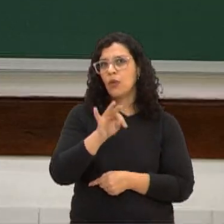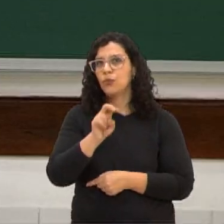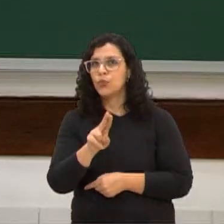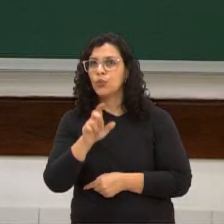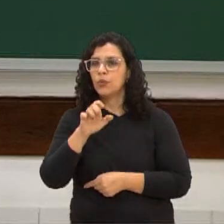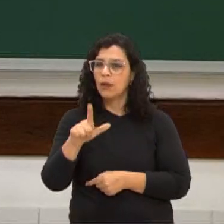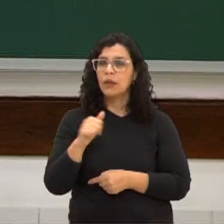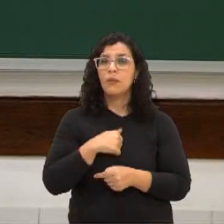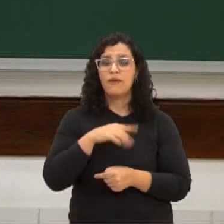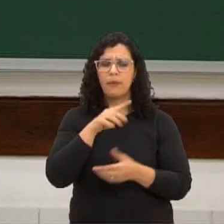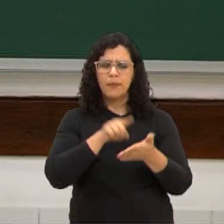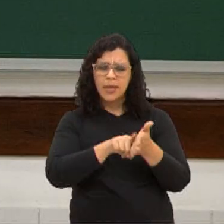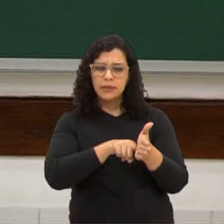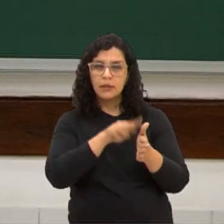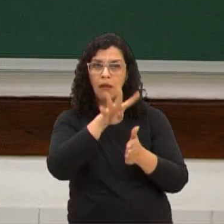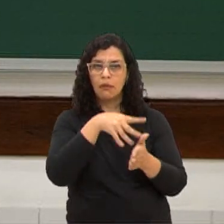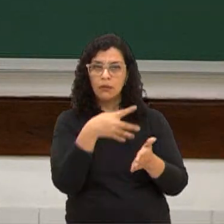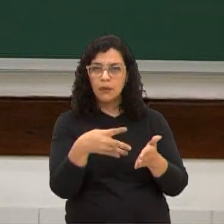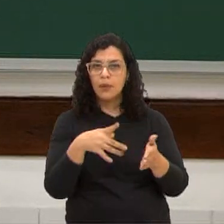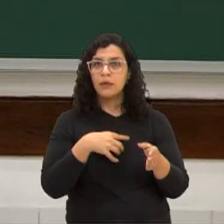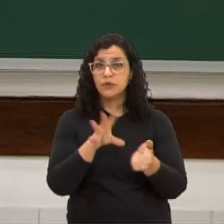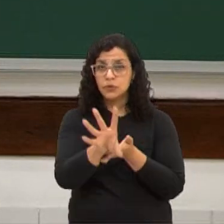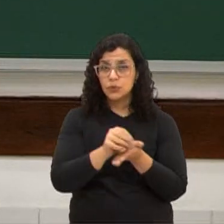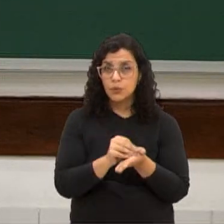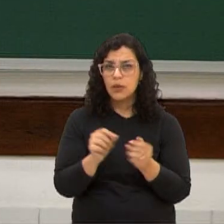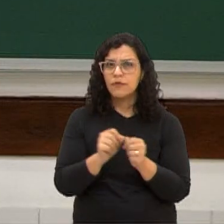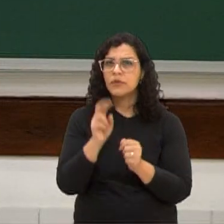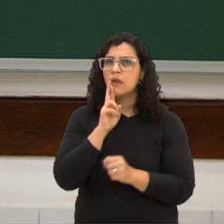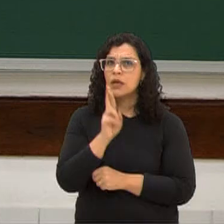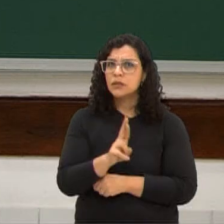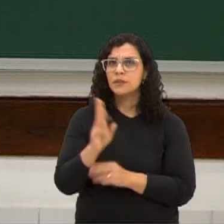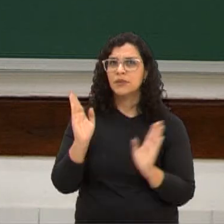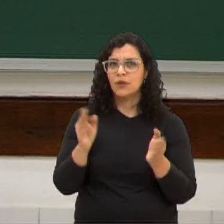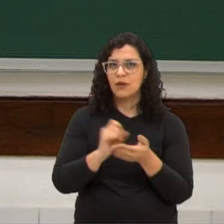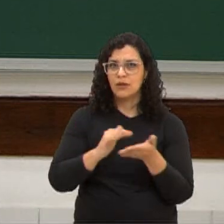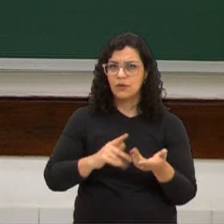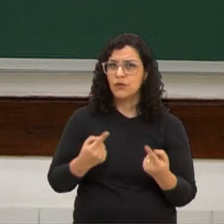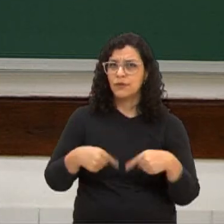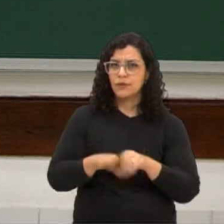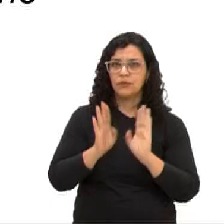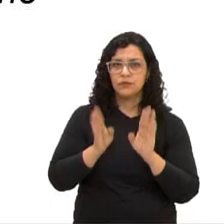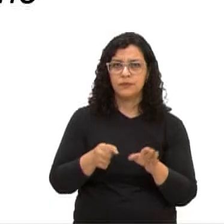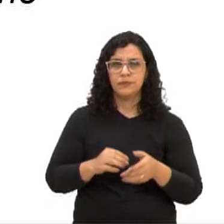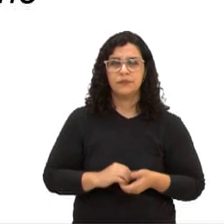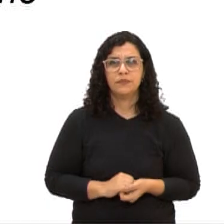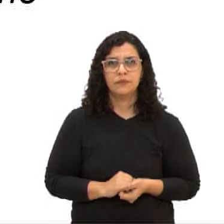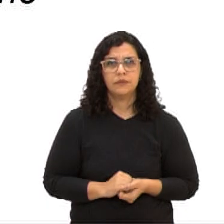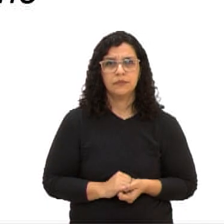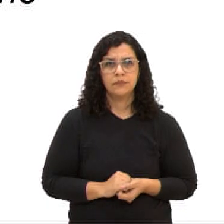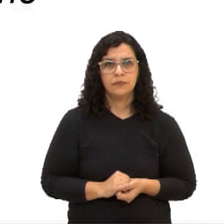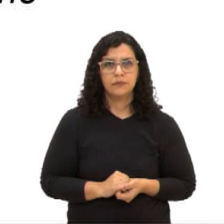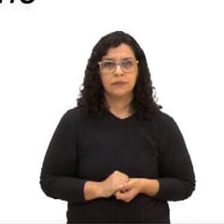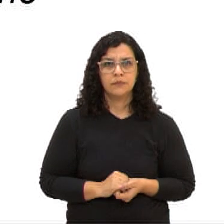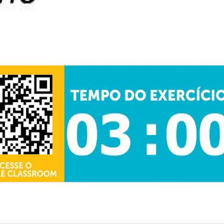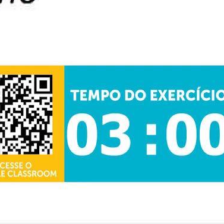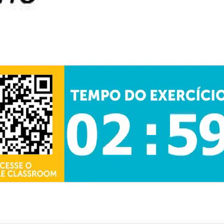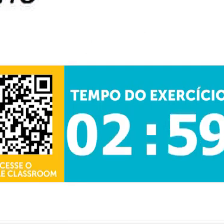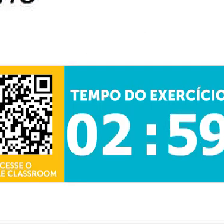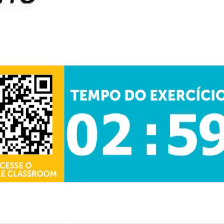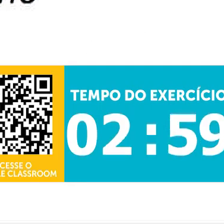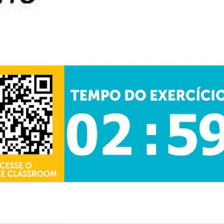indicativo. Consultem a tabelinha que vocês copiaram, então, e realizem essa atividade que a gente já volta.